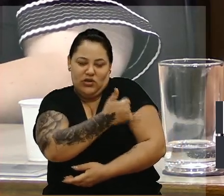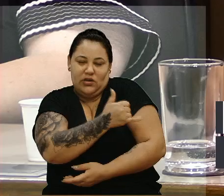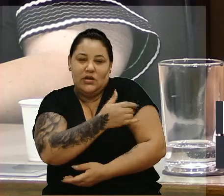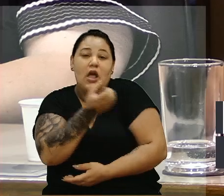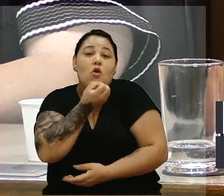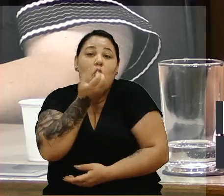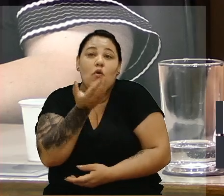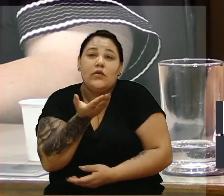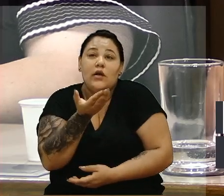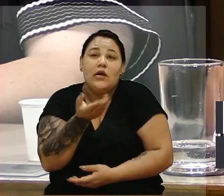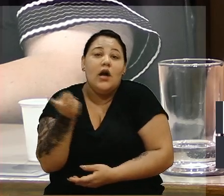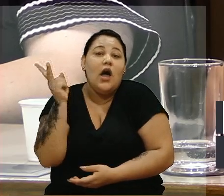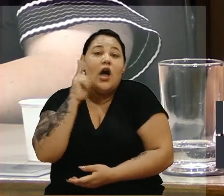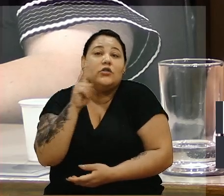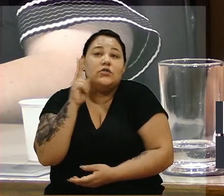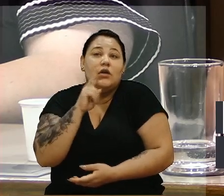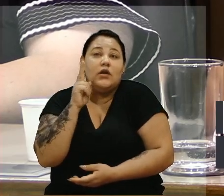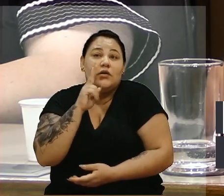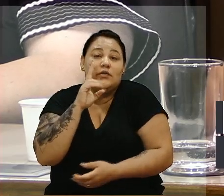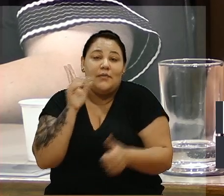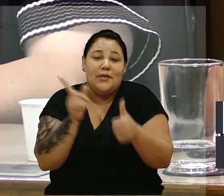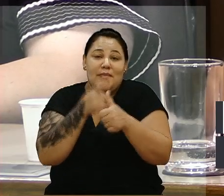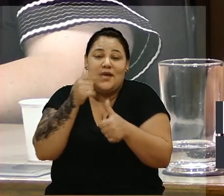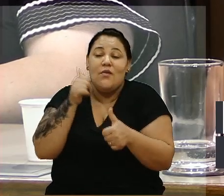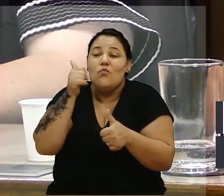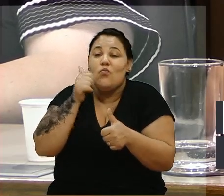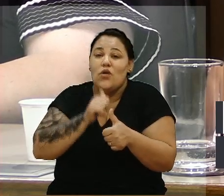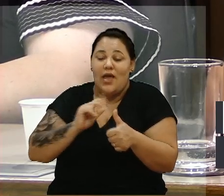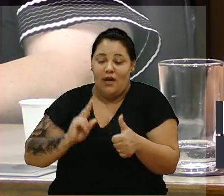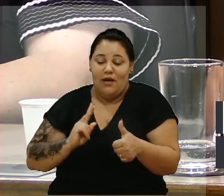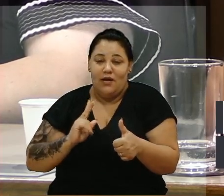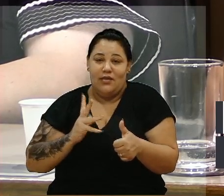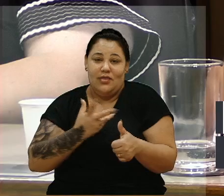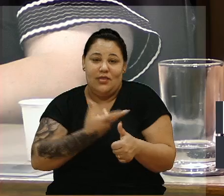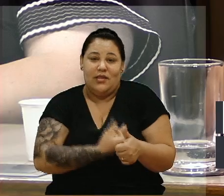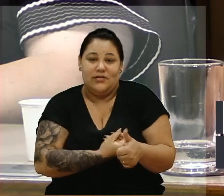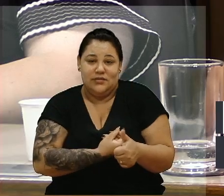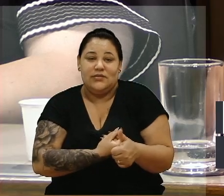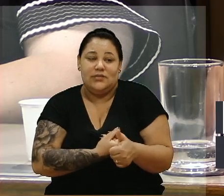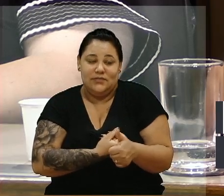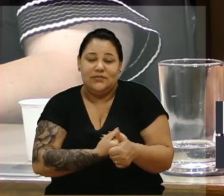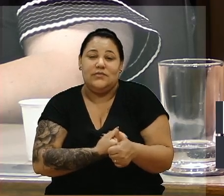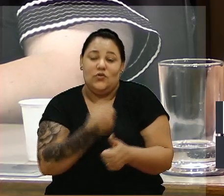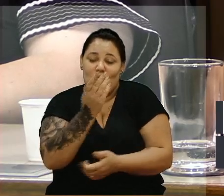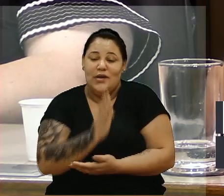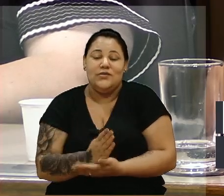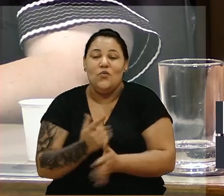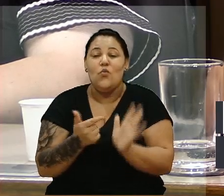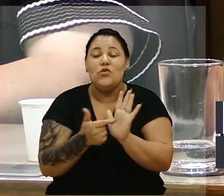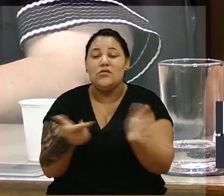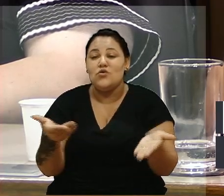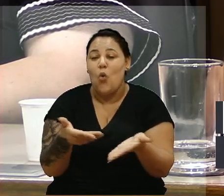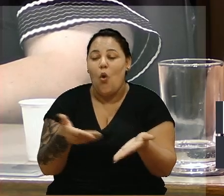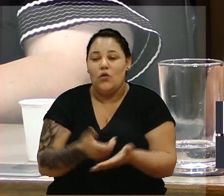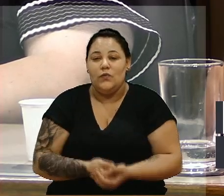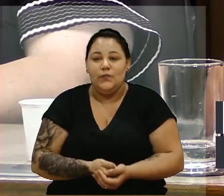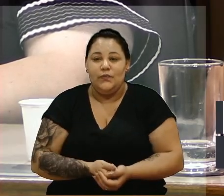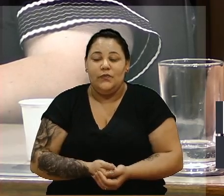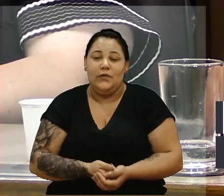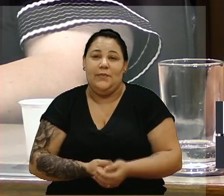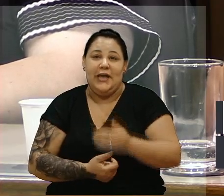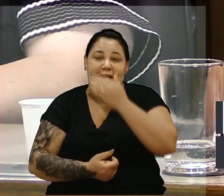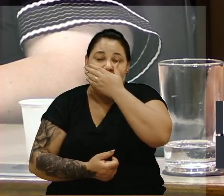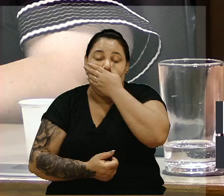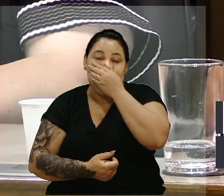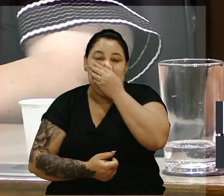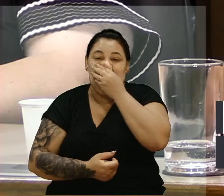a história da primeira transexual do Brasil e trazendo para a atualidade. Então, convido a todos, né, no